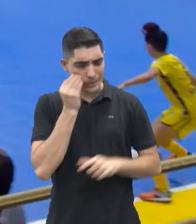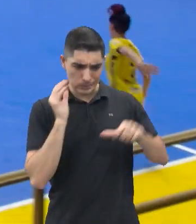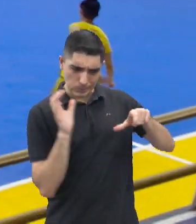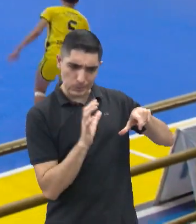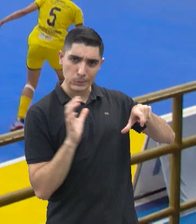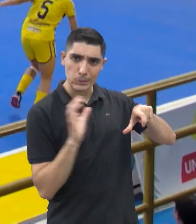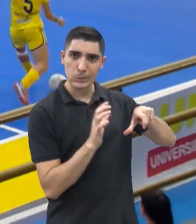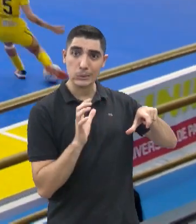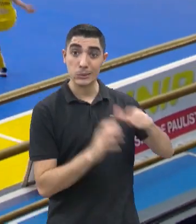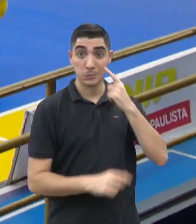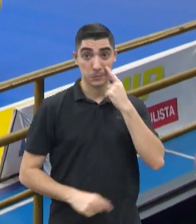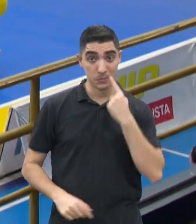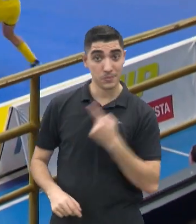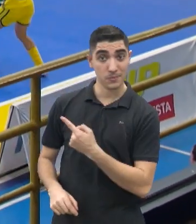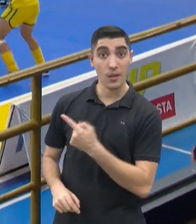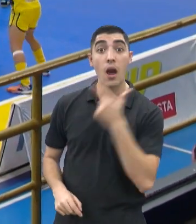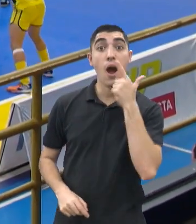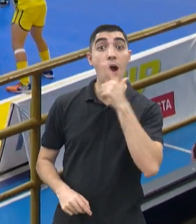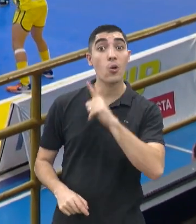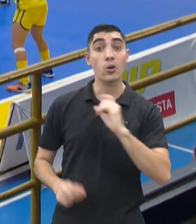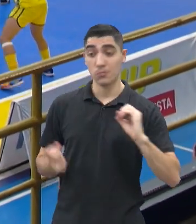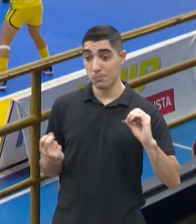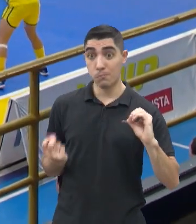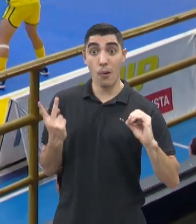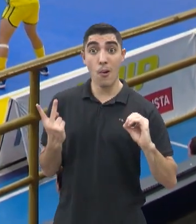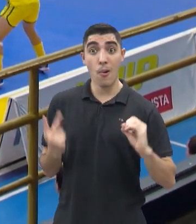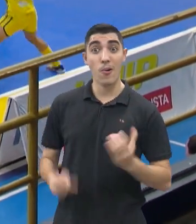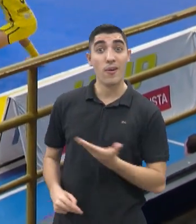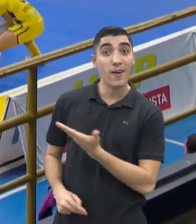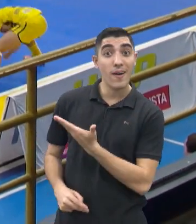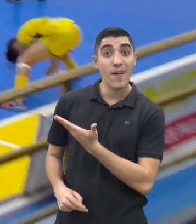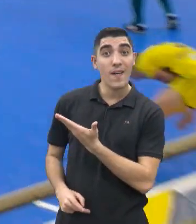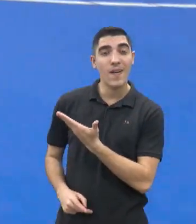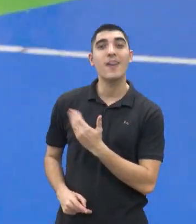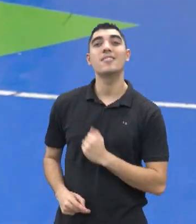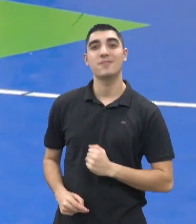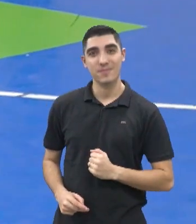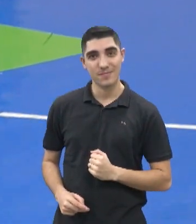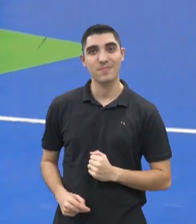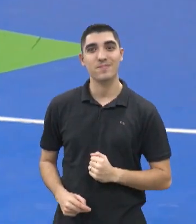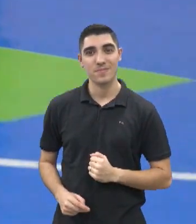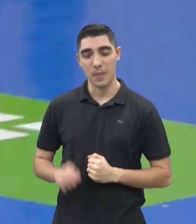plano inicial e ampliaram o placar com esse gol chorado da Bebel.